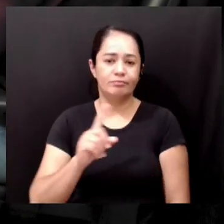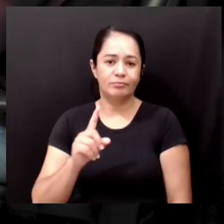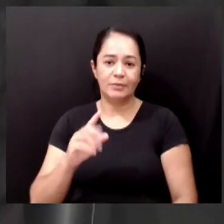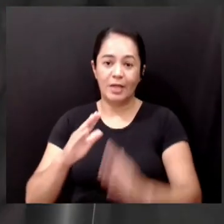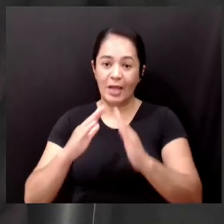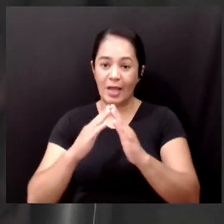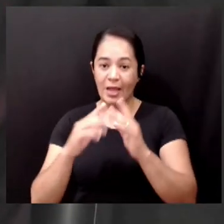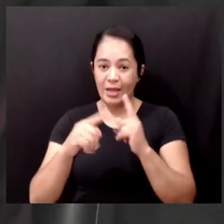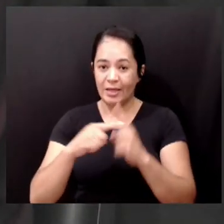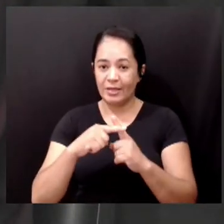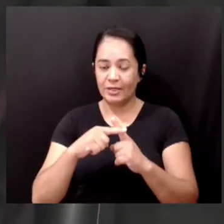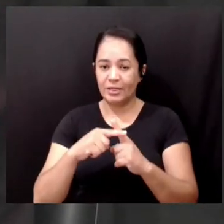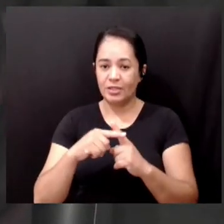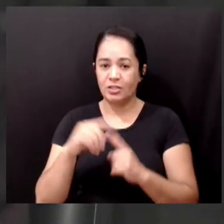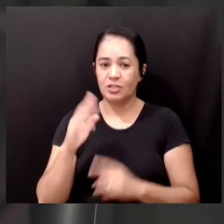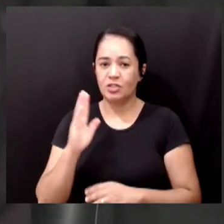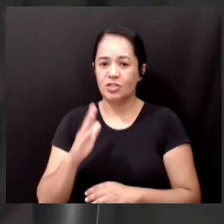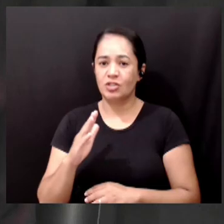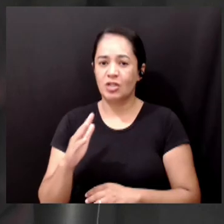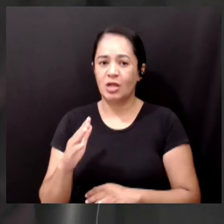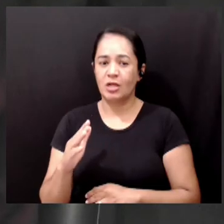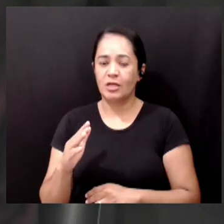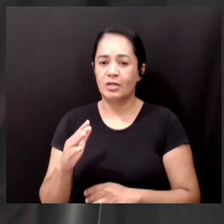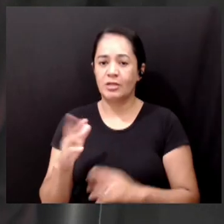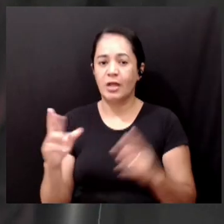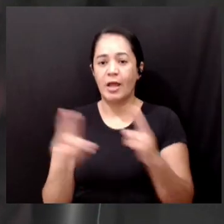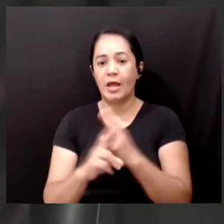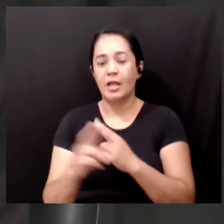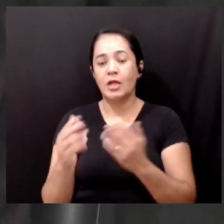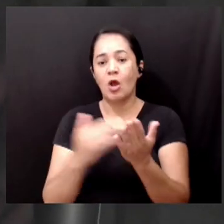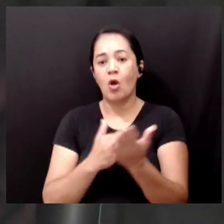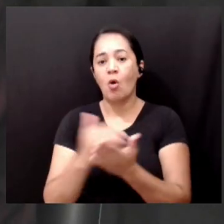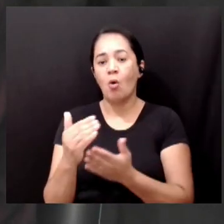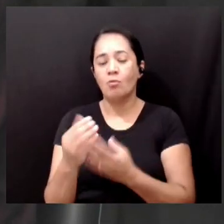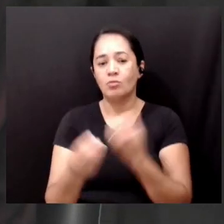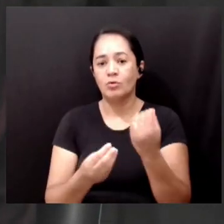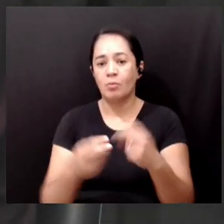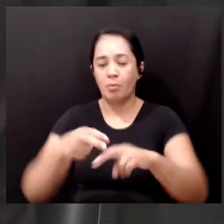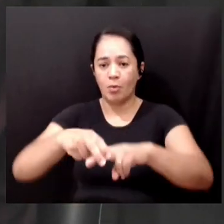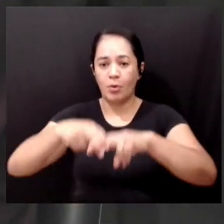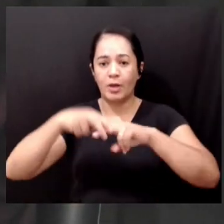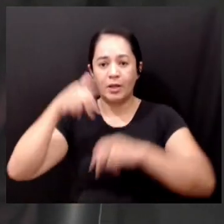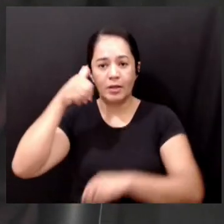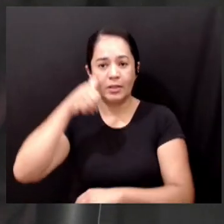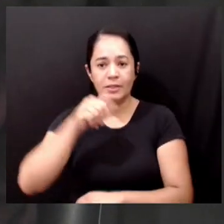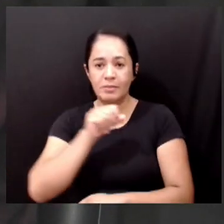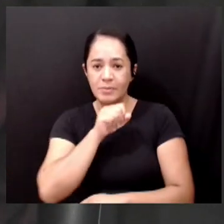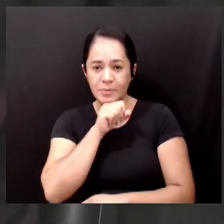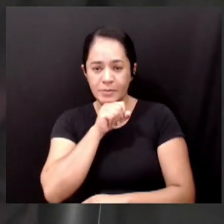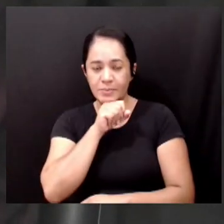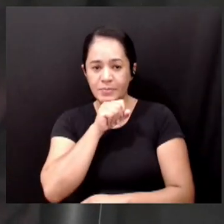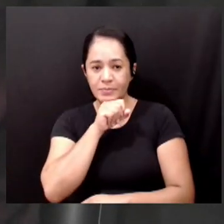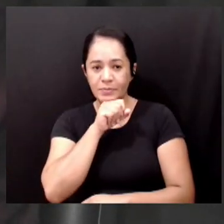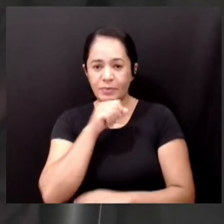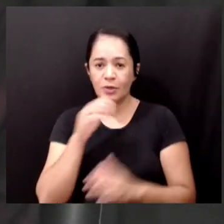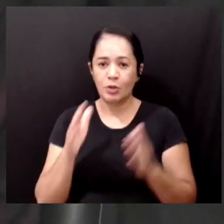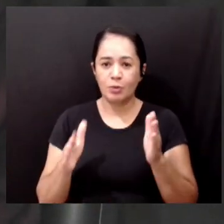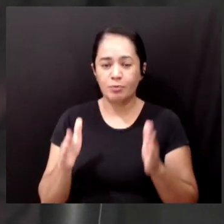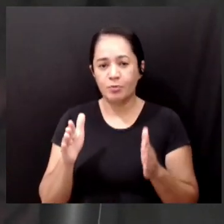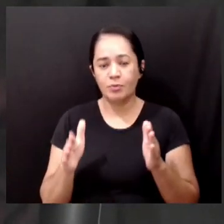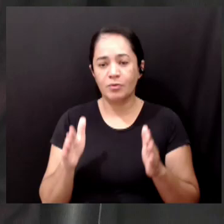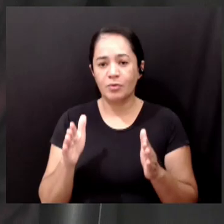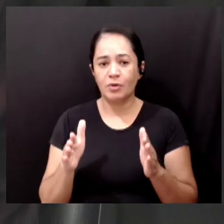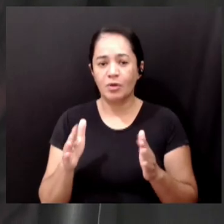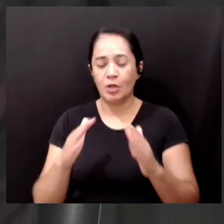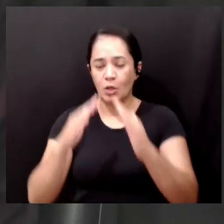tempo. A minha relação com a igreja começou através da minha mãe. Tá. No momento que eu estava morando ali no Taquaral, era